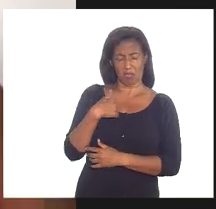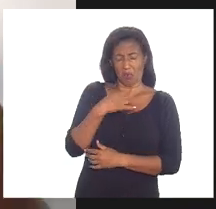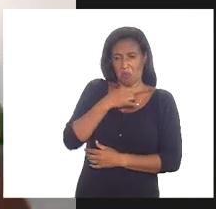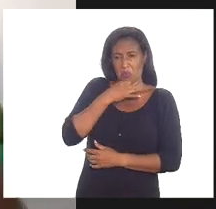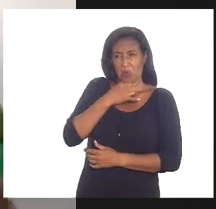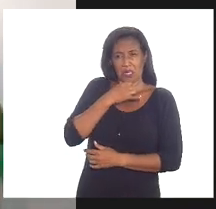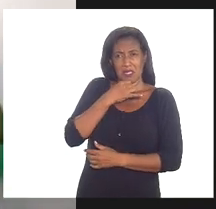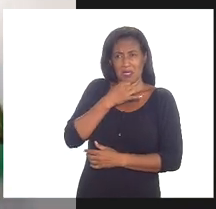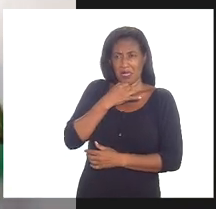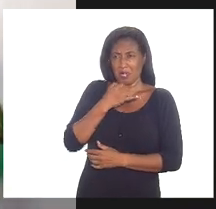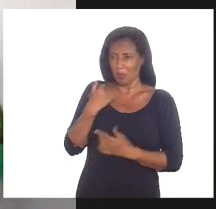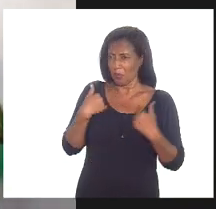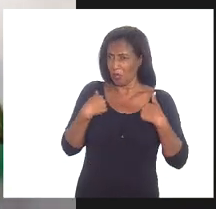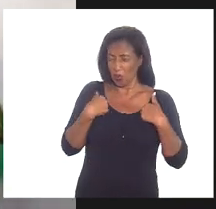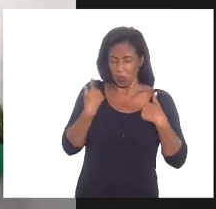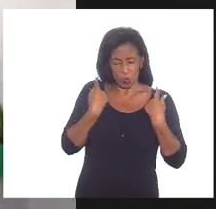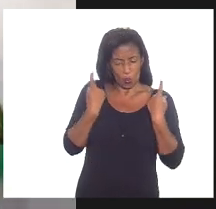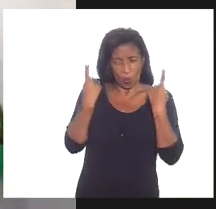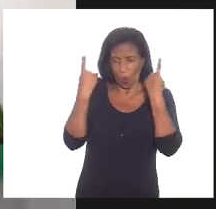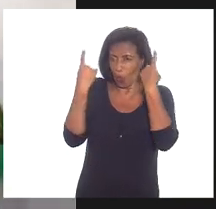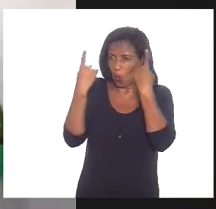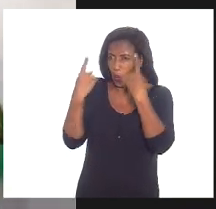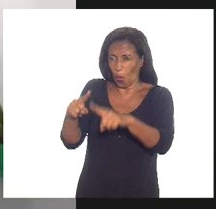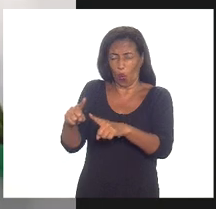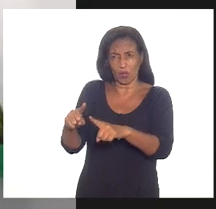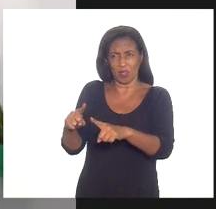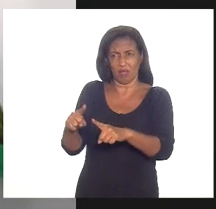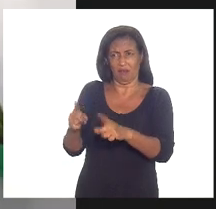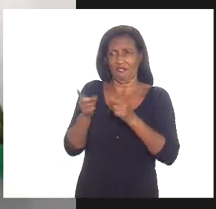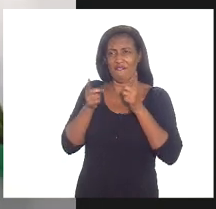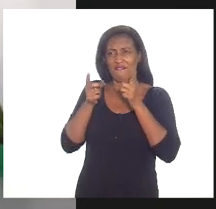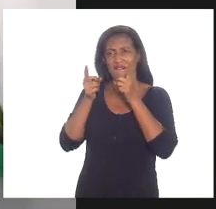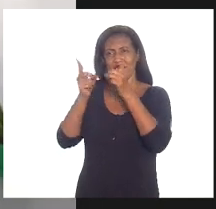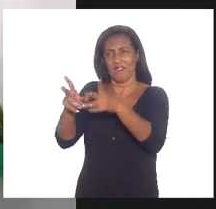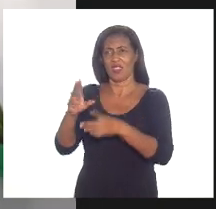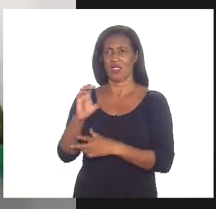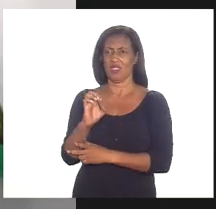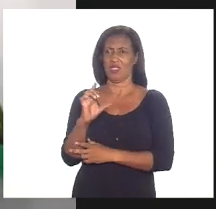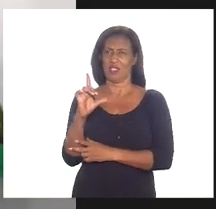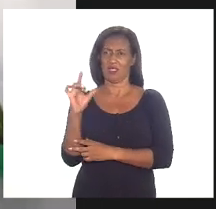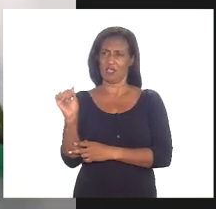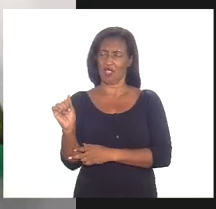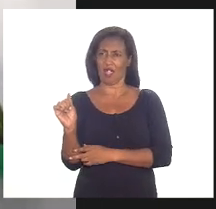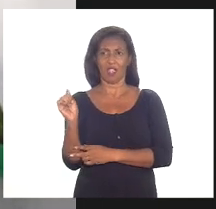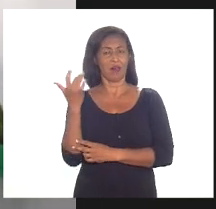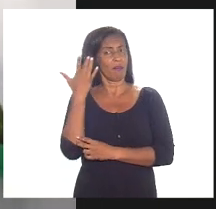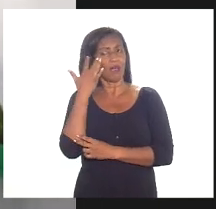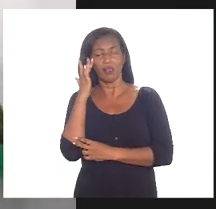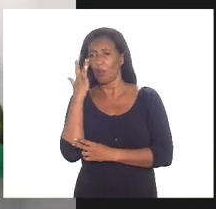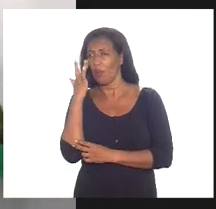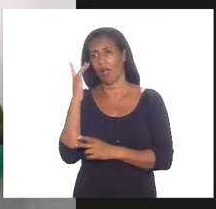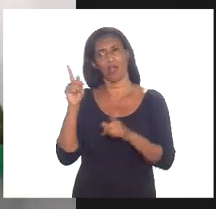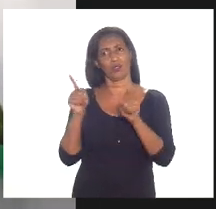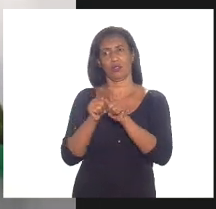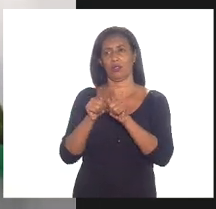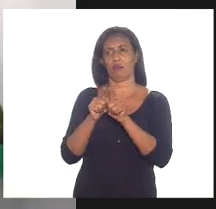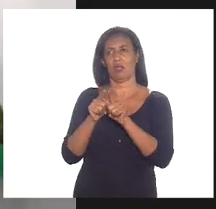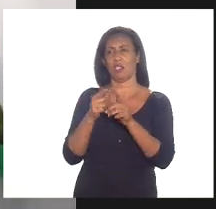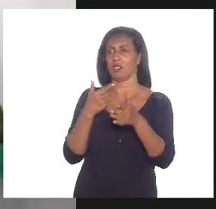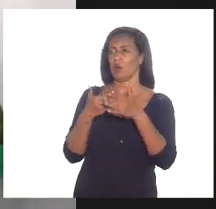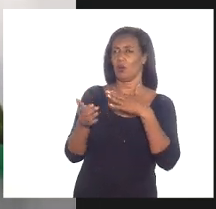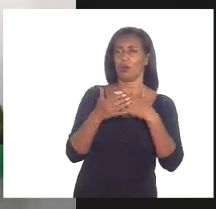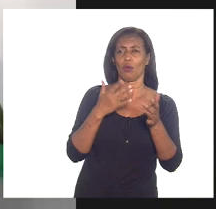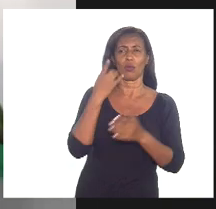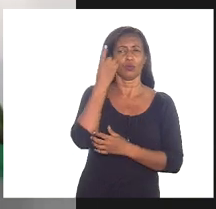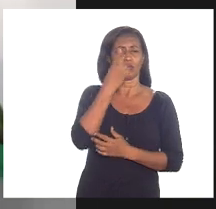exemplo sou terminantemente contra a privatização da Cedae mas não acho Raso ago de qualquer um